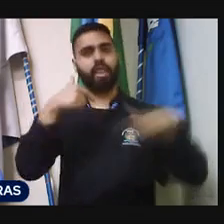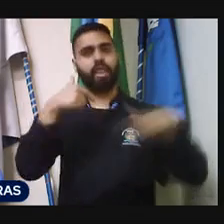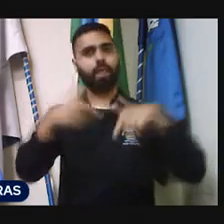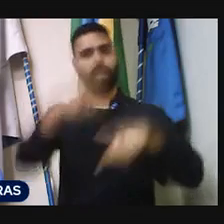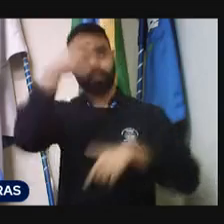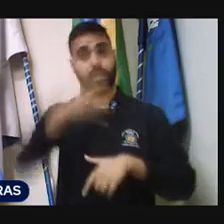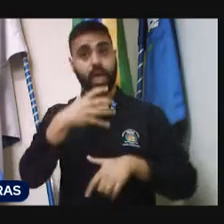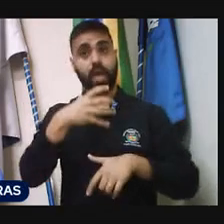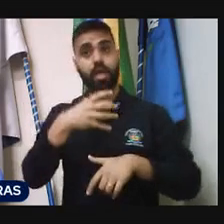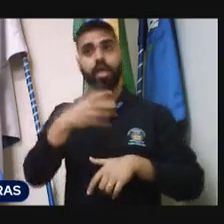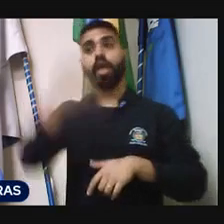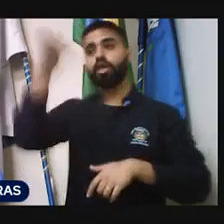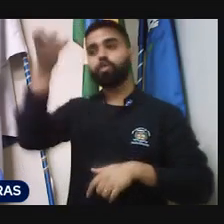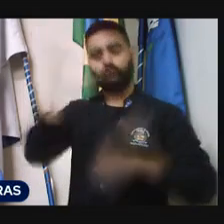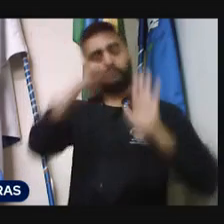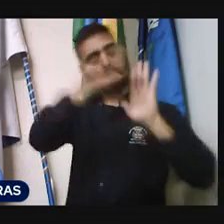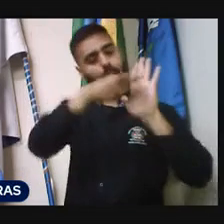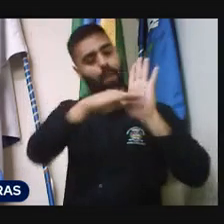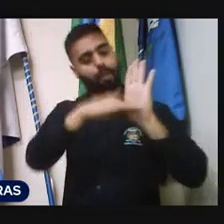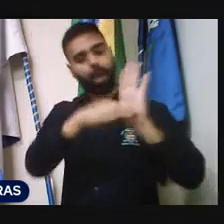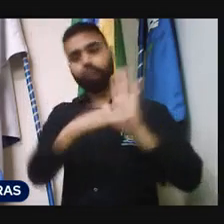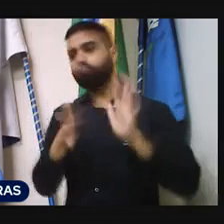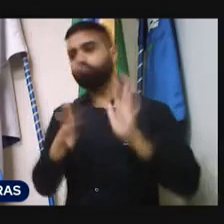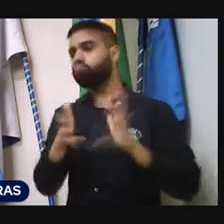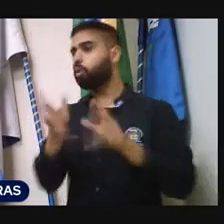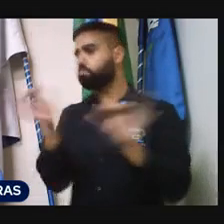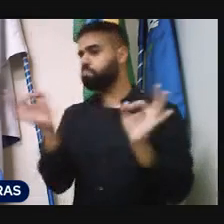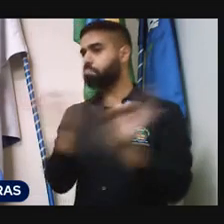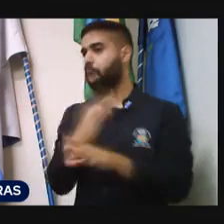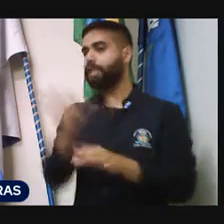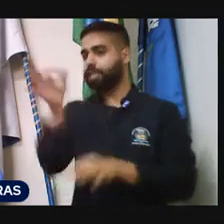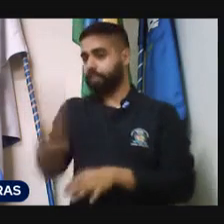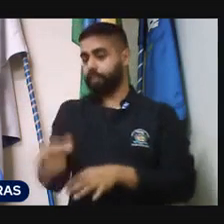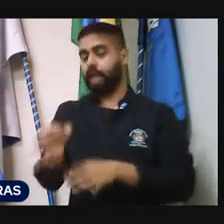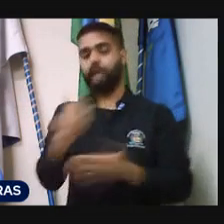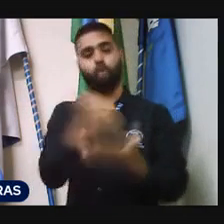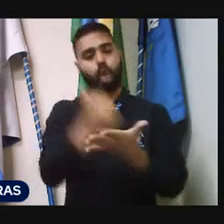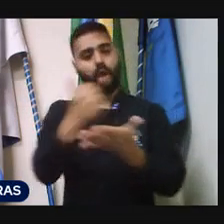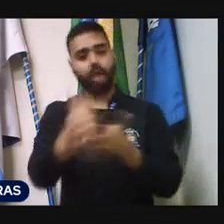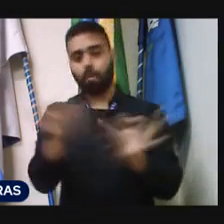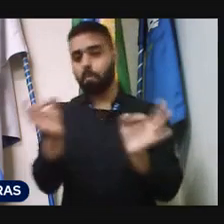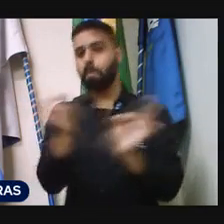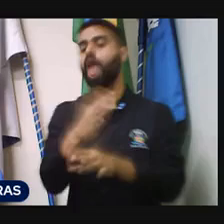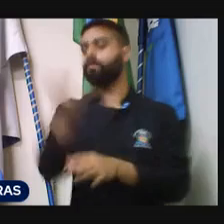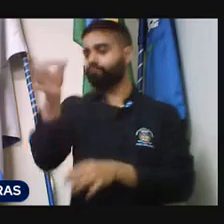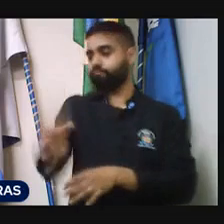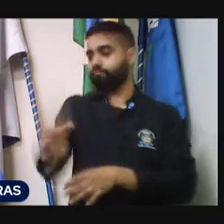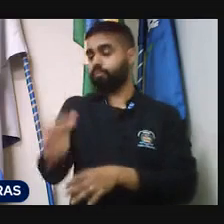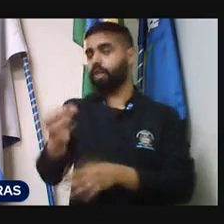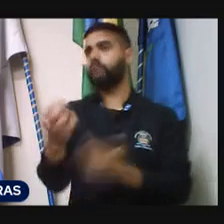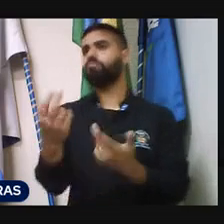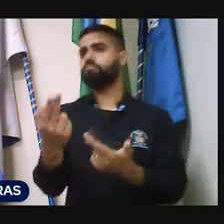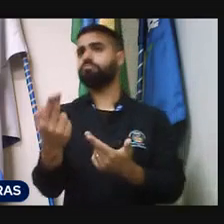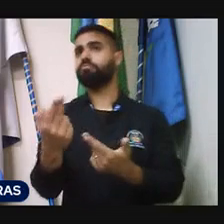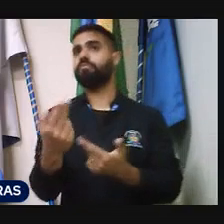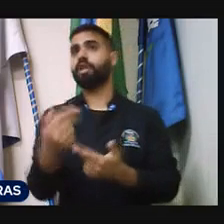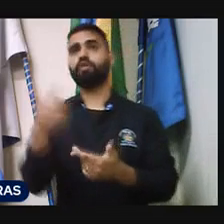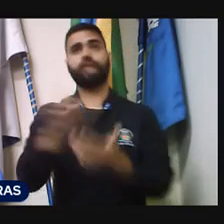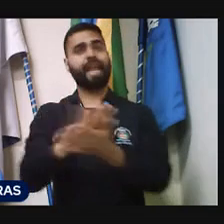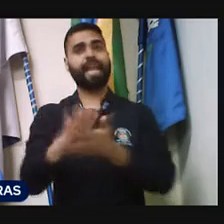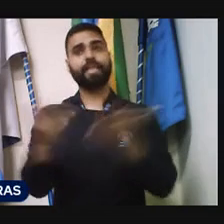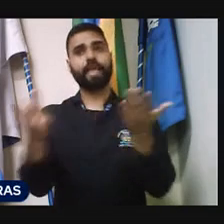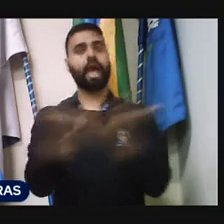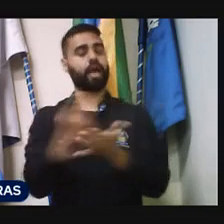e eles prestaram todas as contas nós ficar estão todas aqui as contratações estão todas aqui estão de acordo com o valor de mercado e